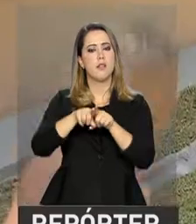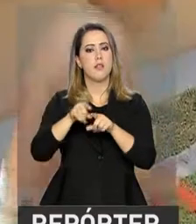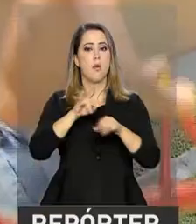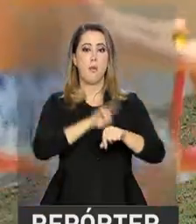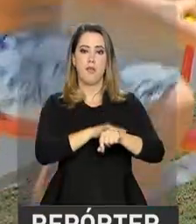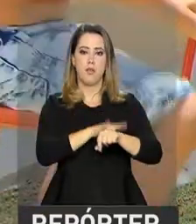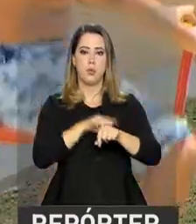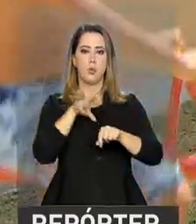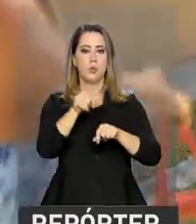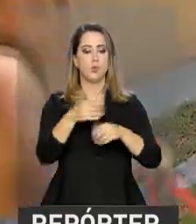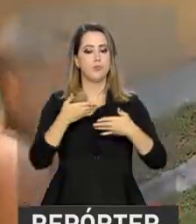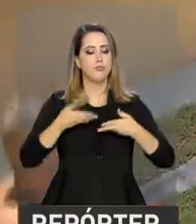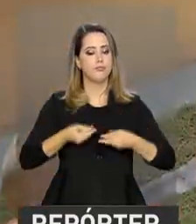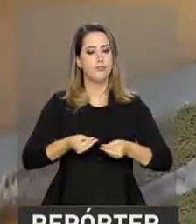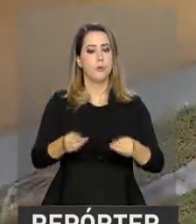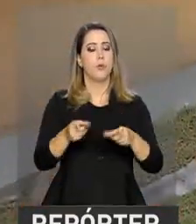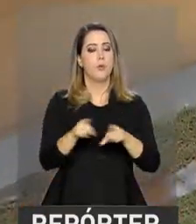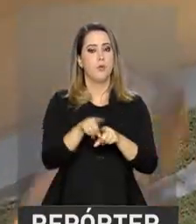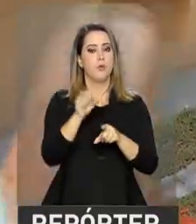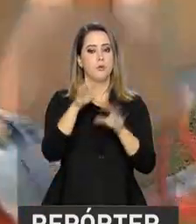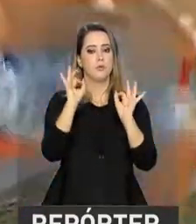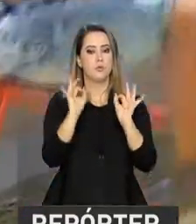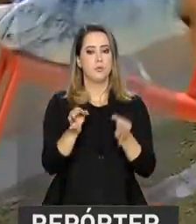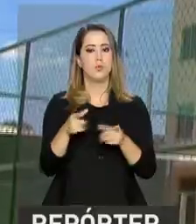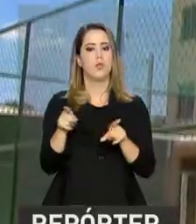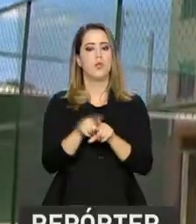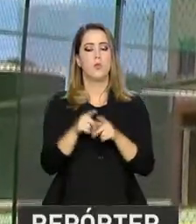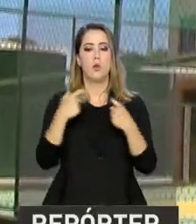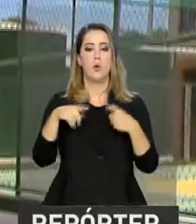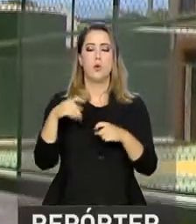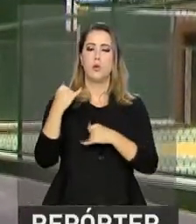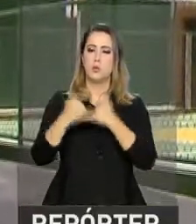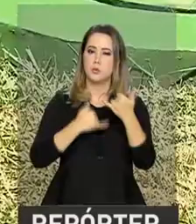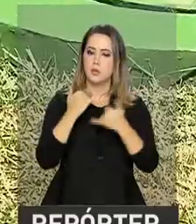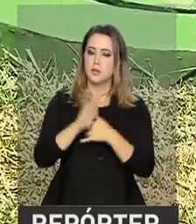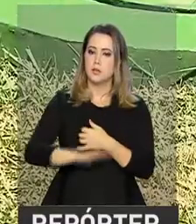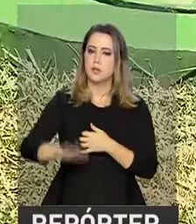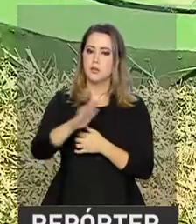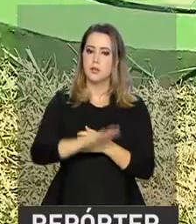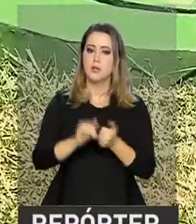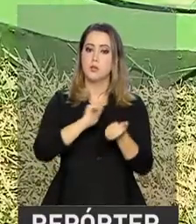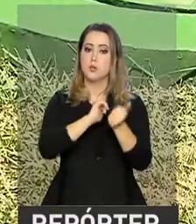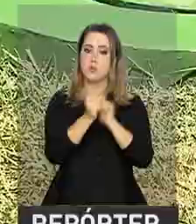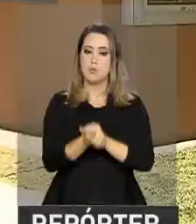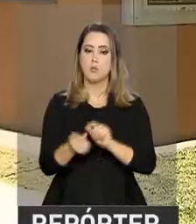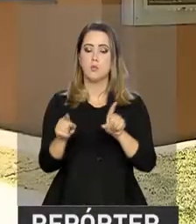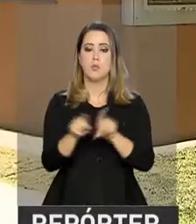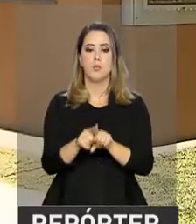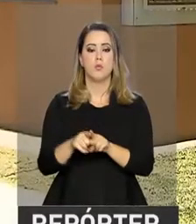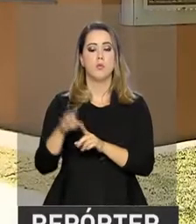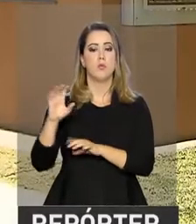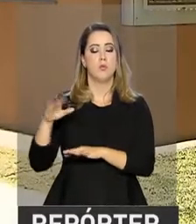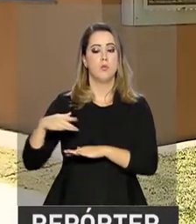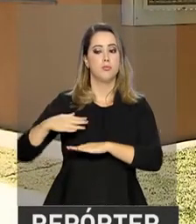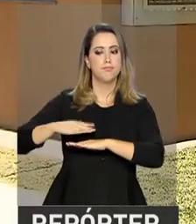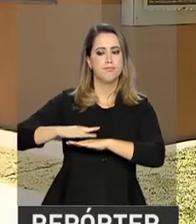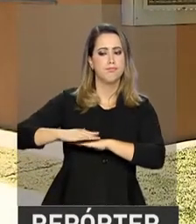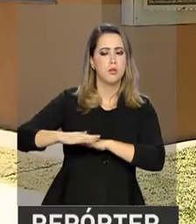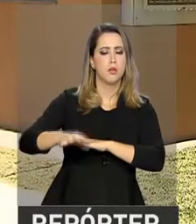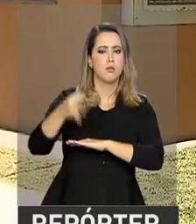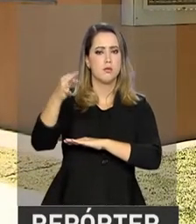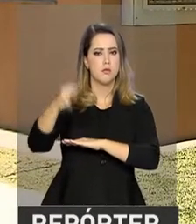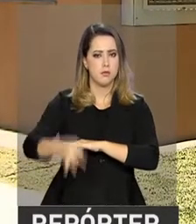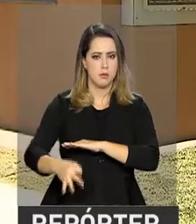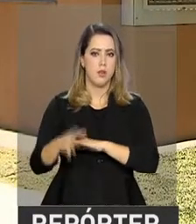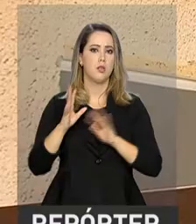cerâmica. Os condomínios contam ainda com parque infantil, quadra de esportes, asfalto e rede de esgoto. Cada empreendimento